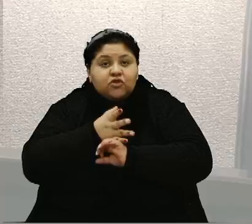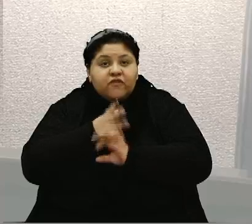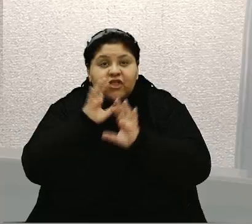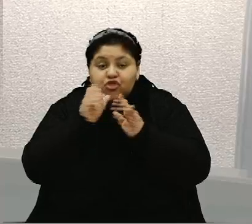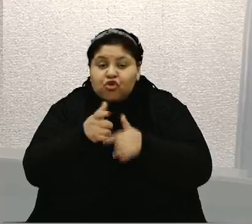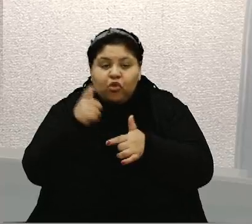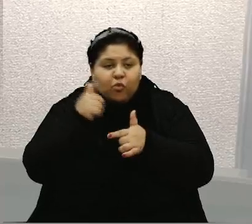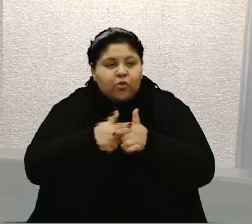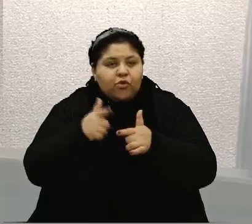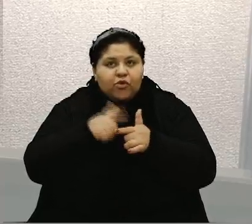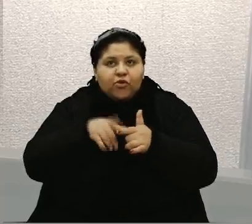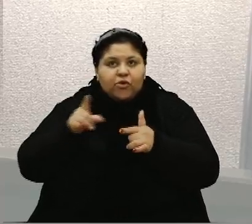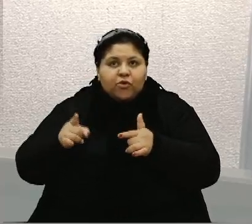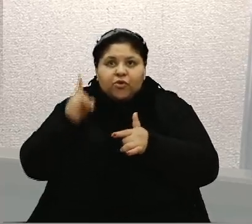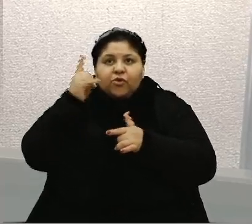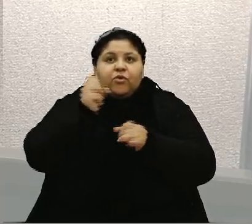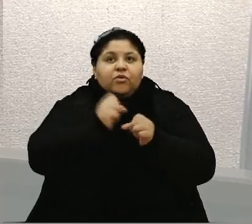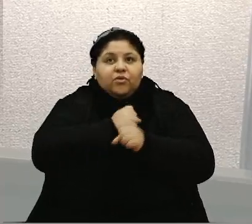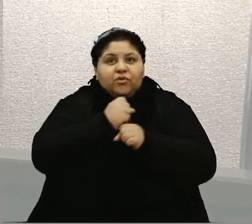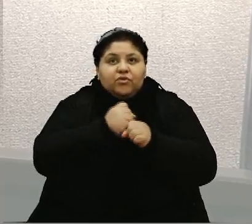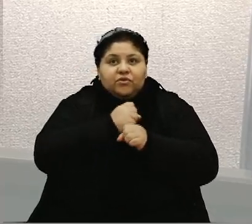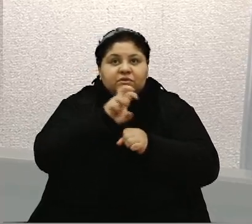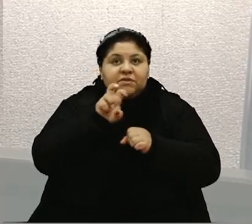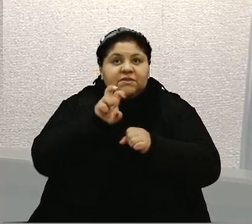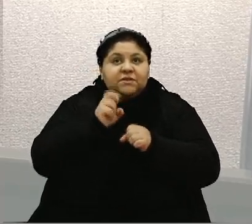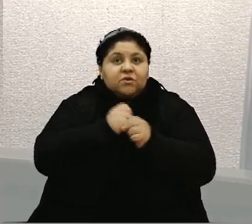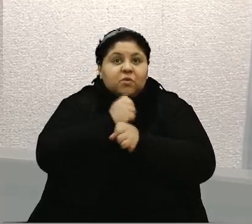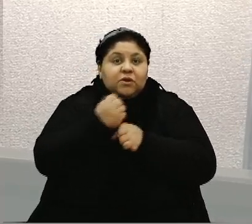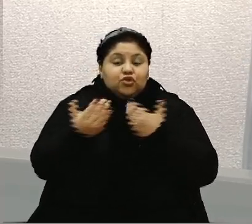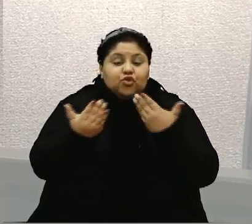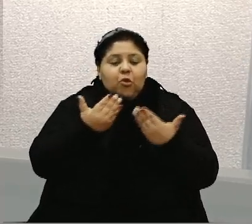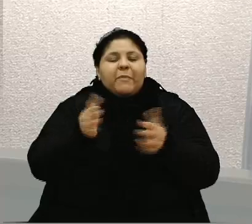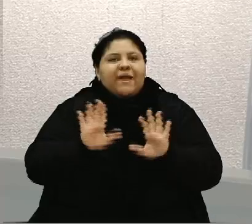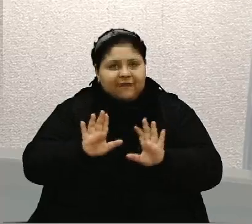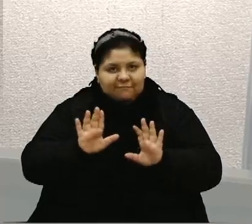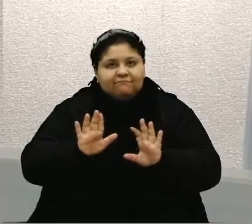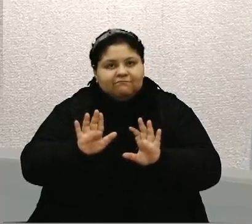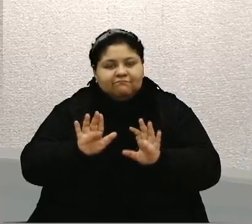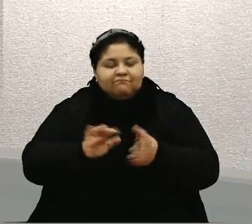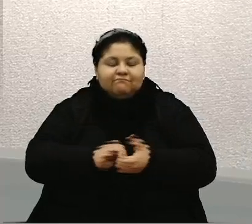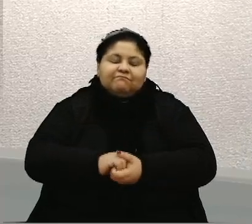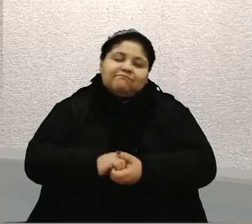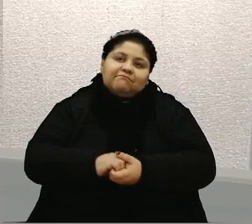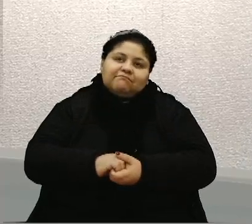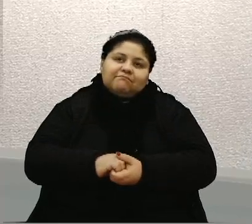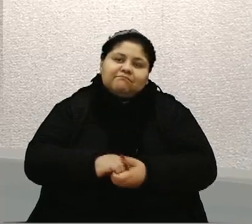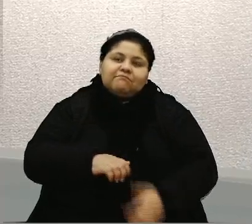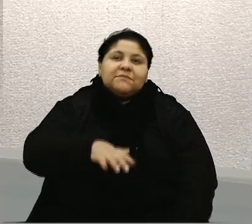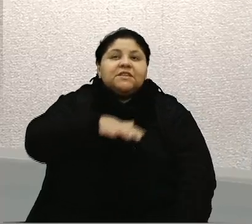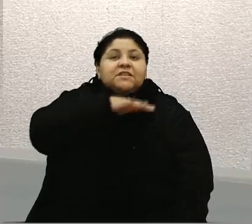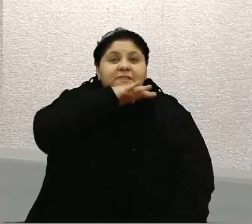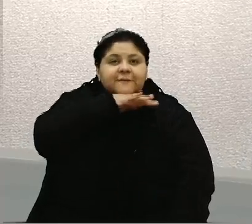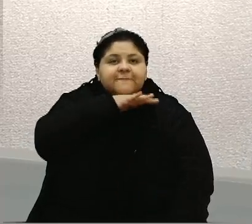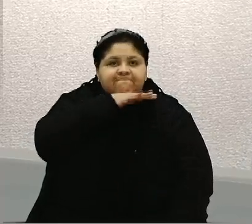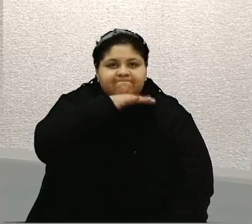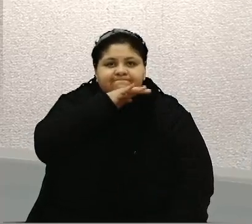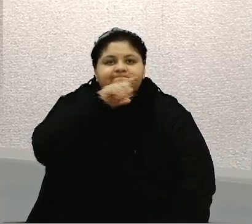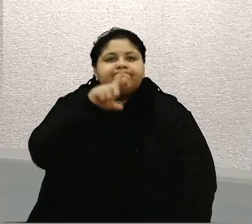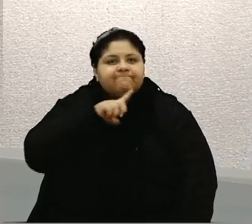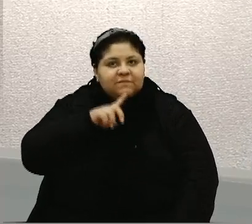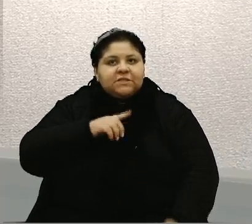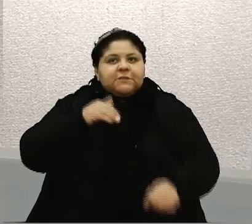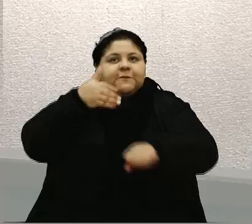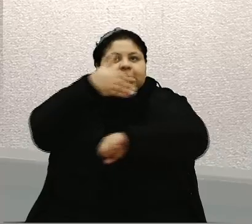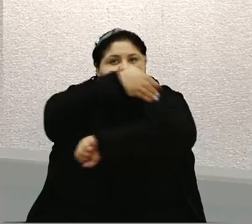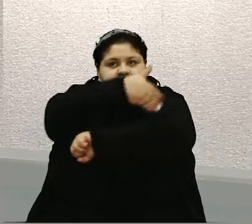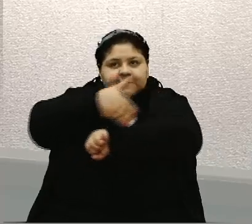feito nos últimos anos ou nos últimos 5 anos ficou parado, né? Devido ao terreno ali que tem que fazer pavimentação, a